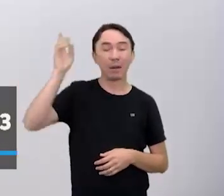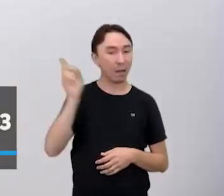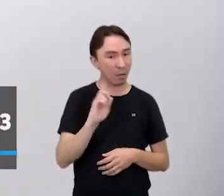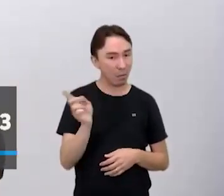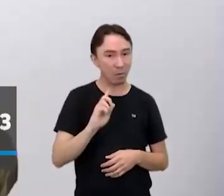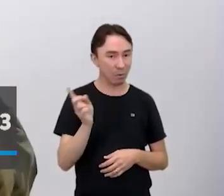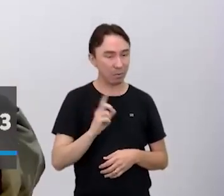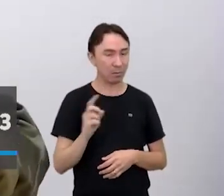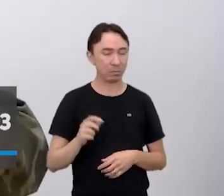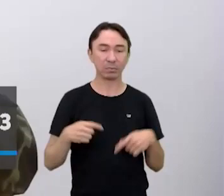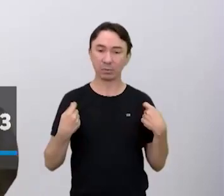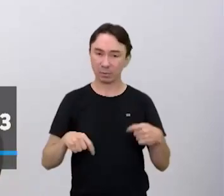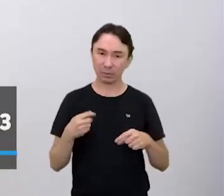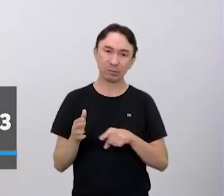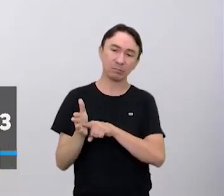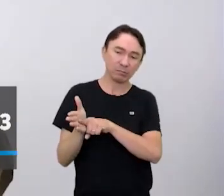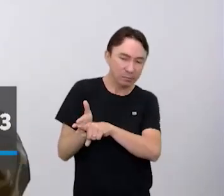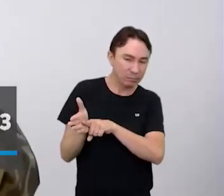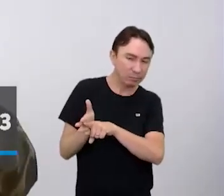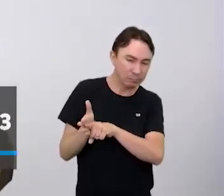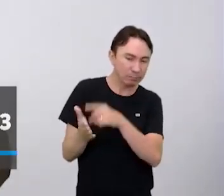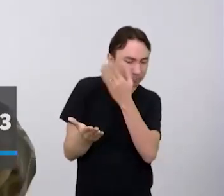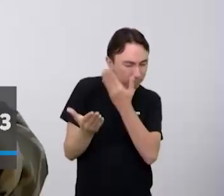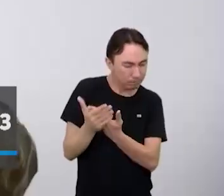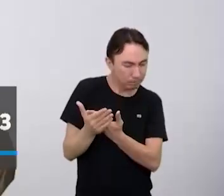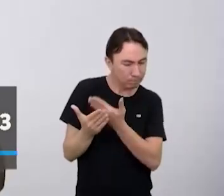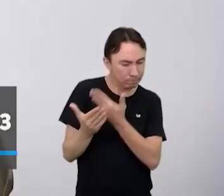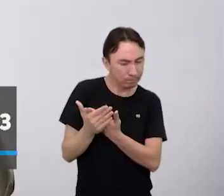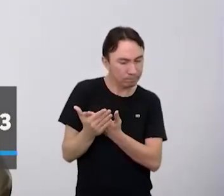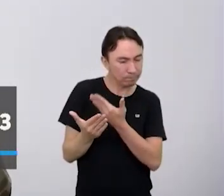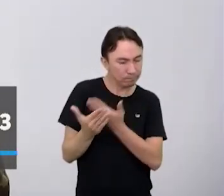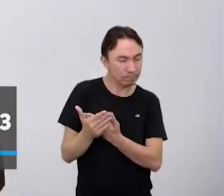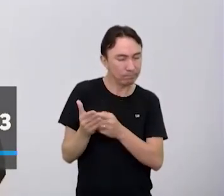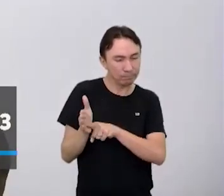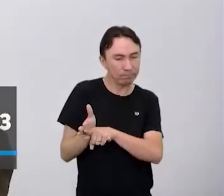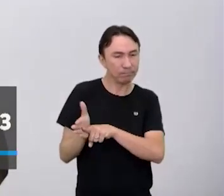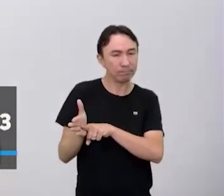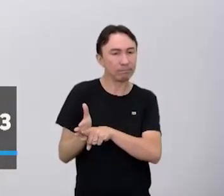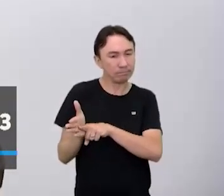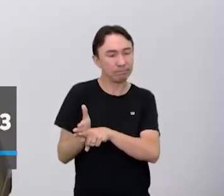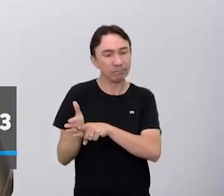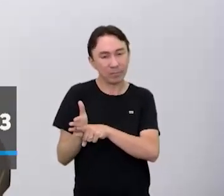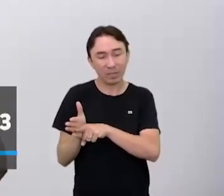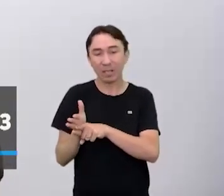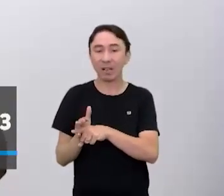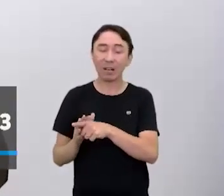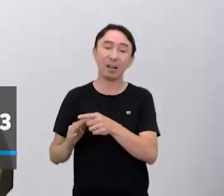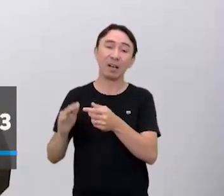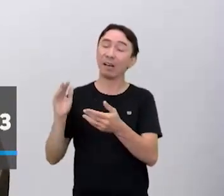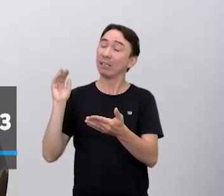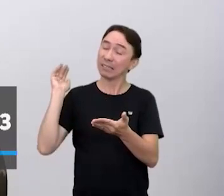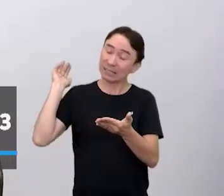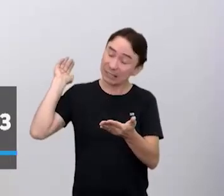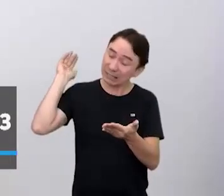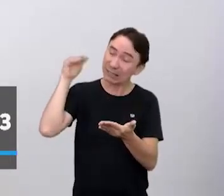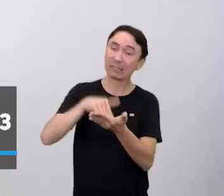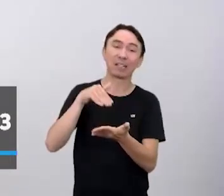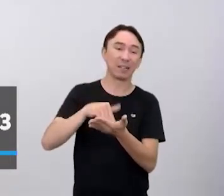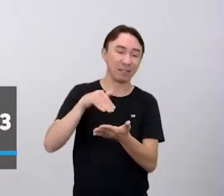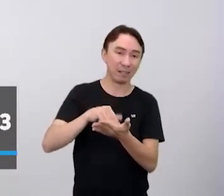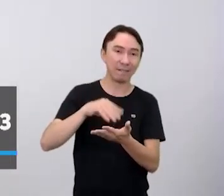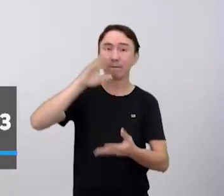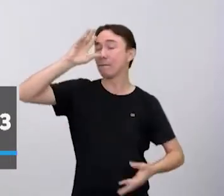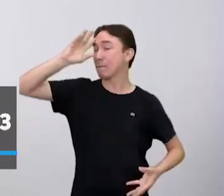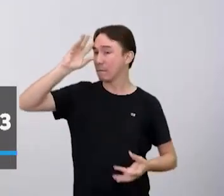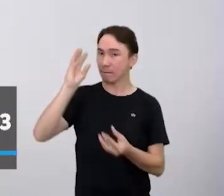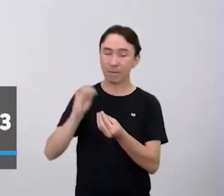vai rever essa pesquisa, estudar, confirmar, constatar. Então, para chegar a uma conclusão, uma dedução, não é do dia para a